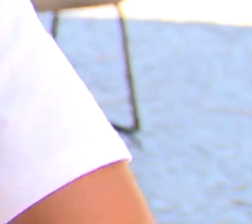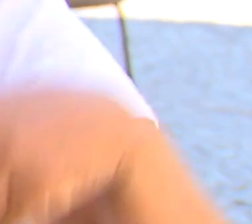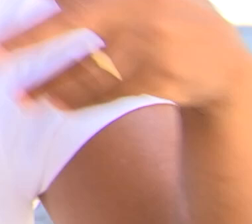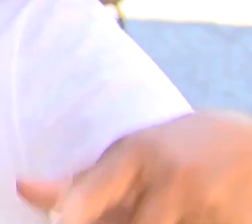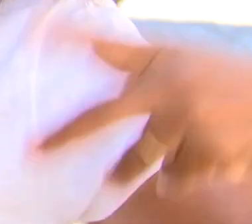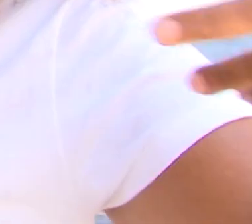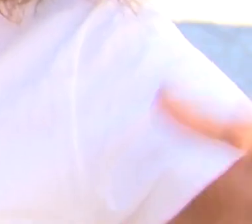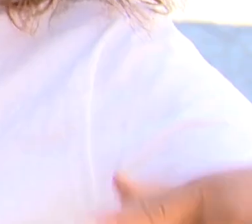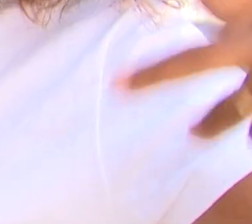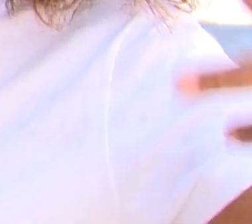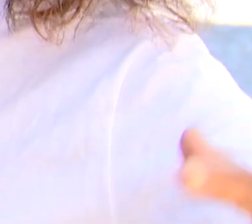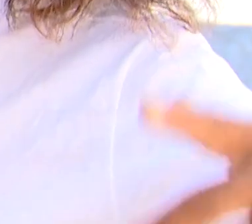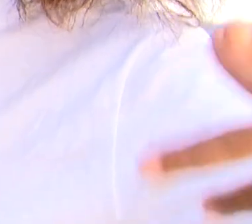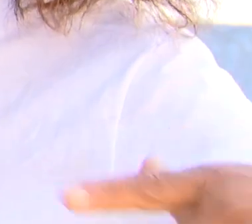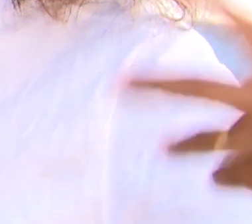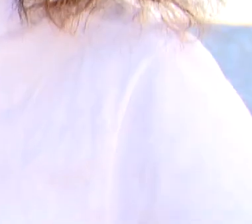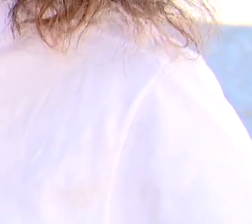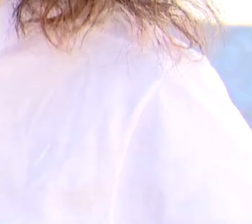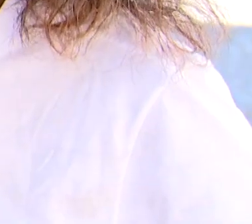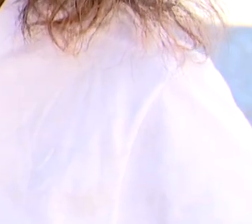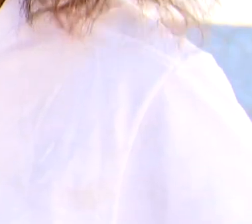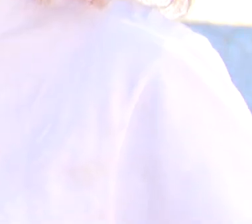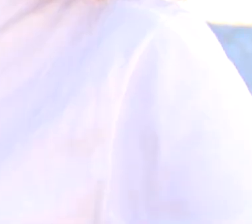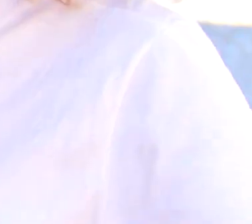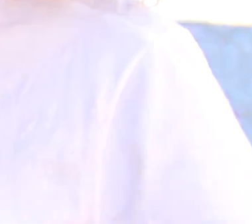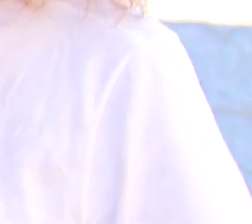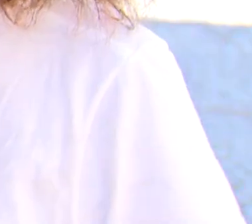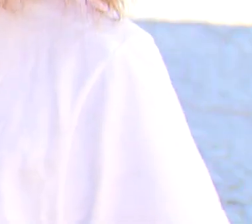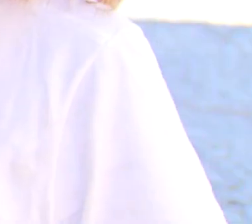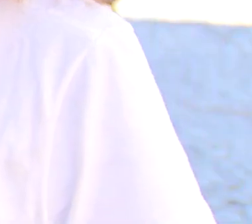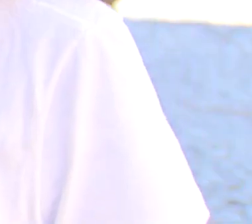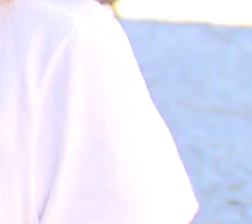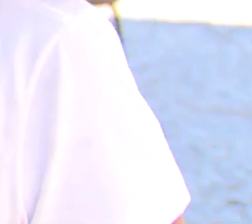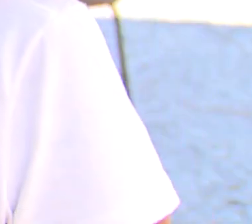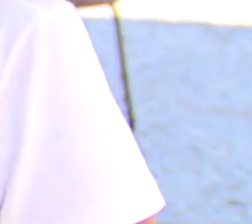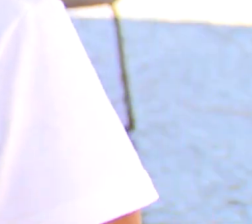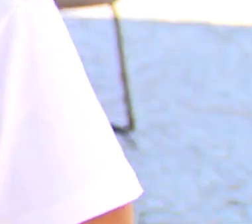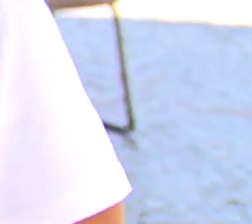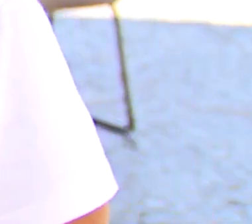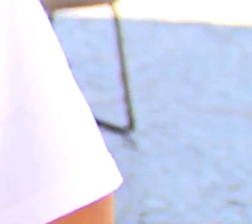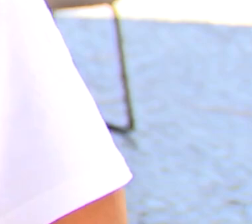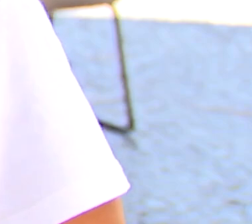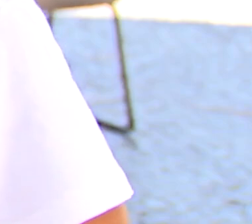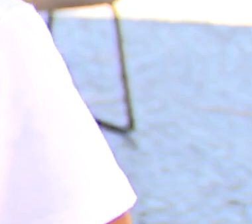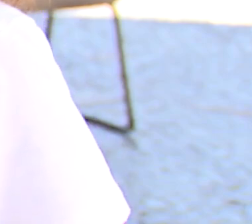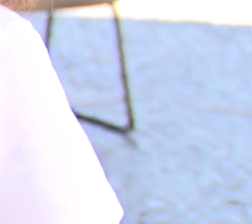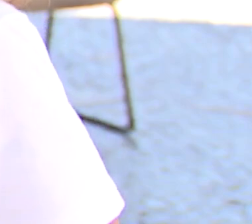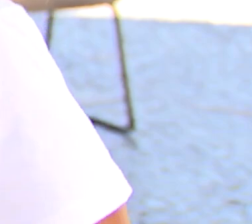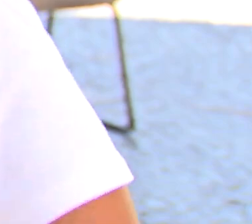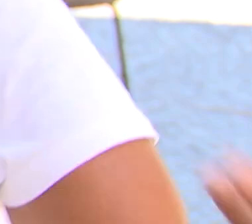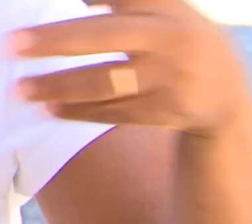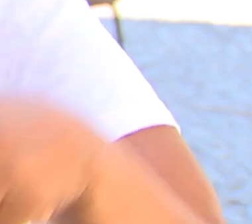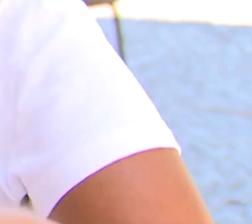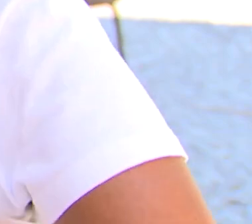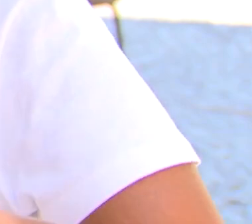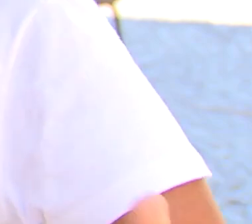agora, me faz reviver, ouvindo os carnavais de outrora. Ai, como é